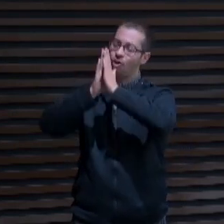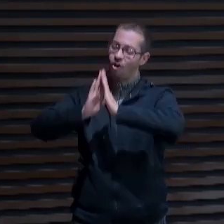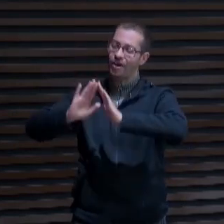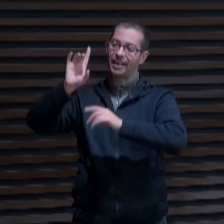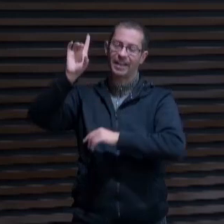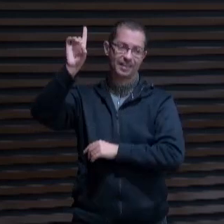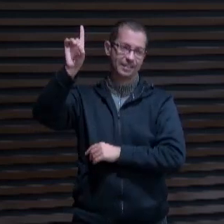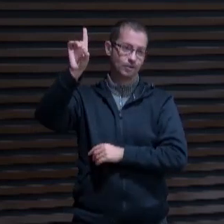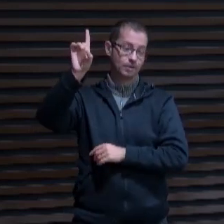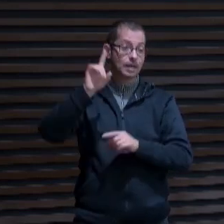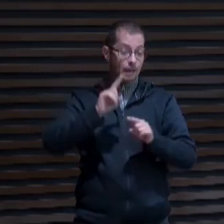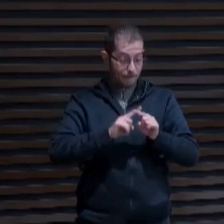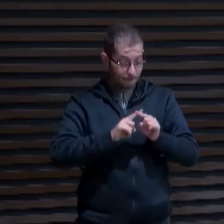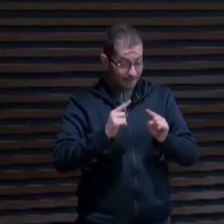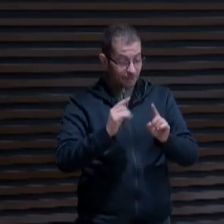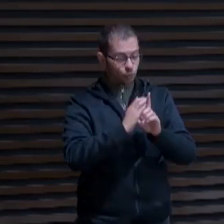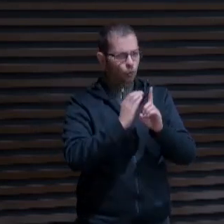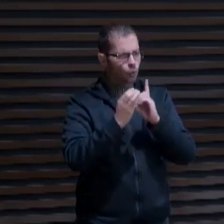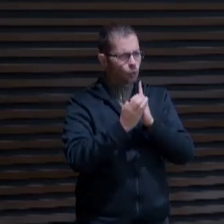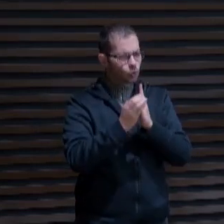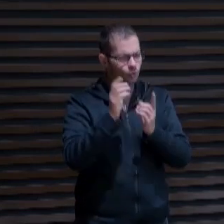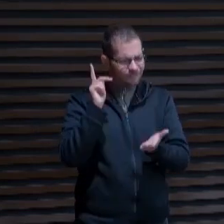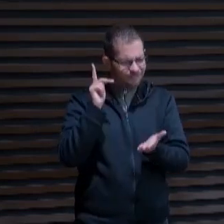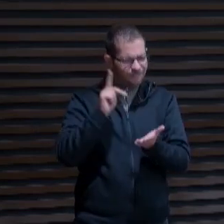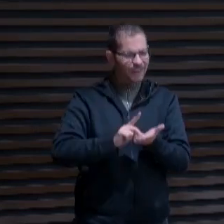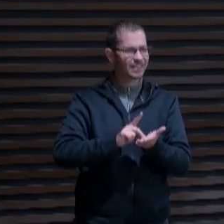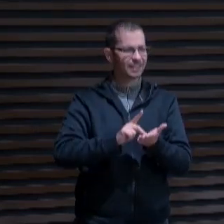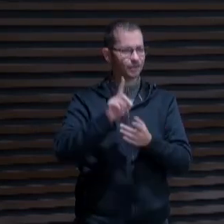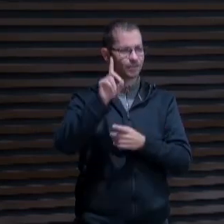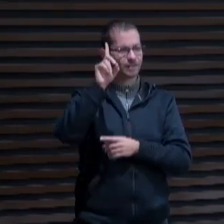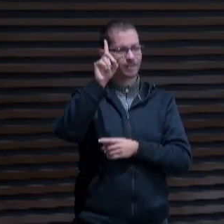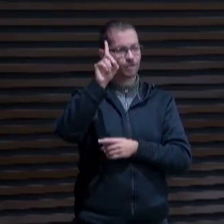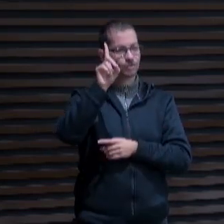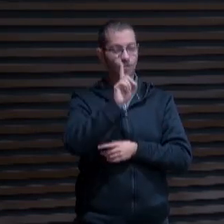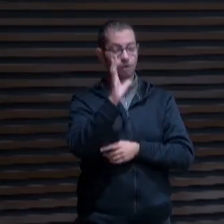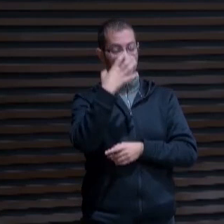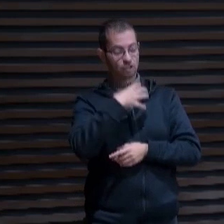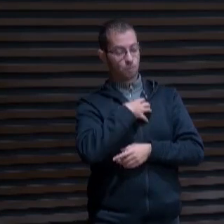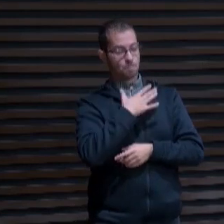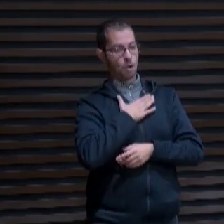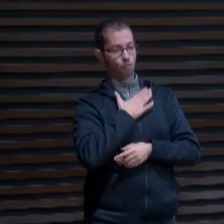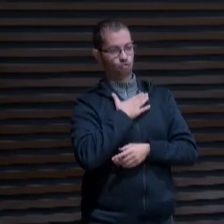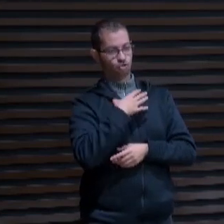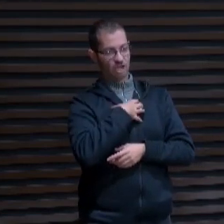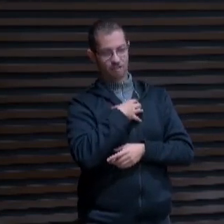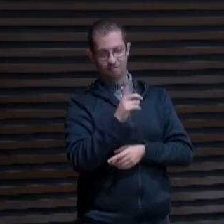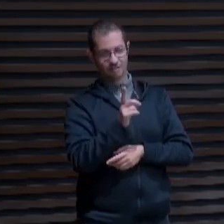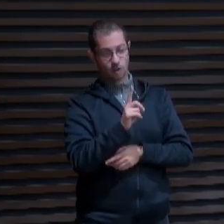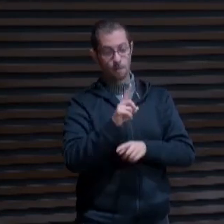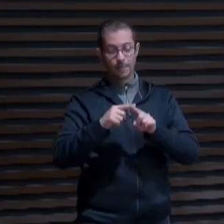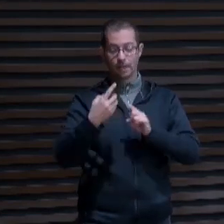culto verdadeiro a Deus não acontece da maneira como nós queremos, mas da maneira que o